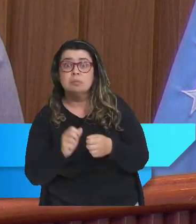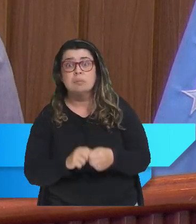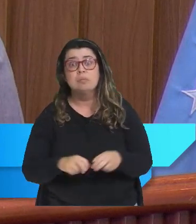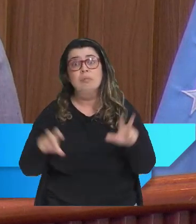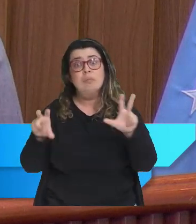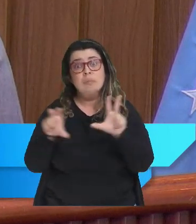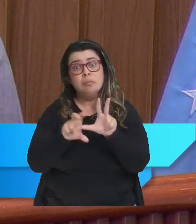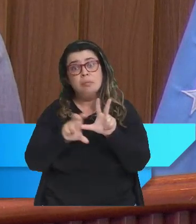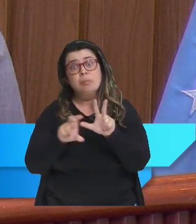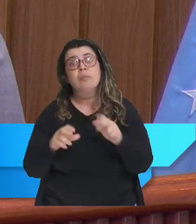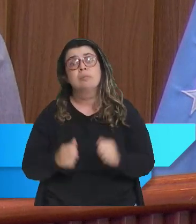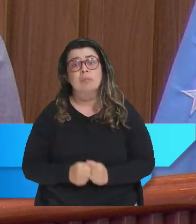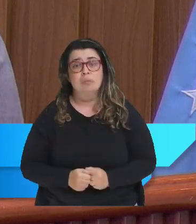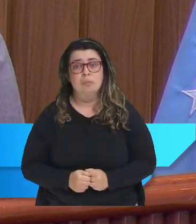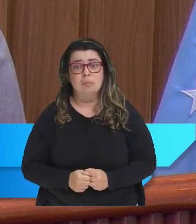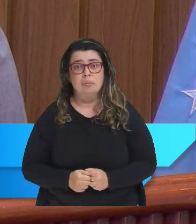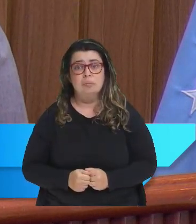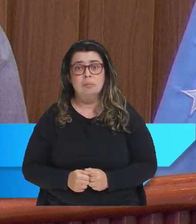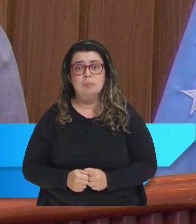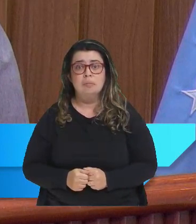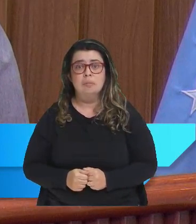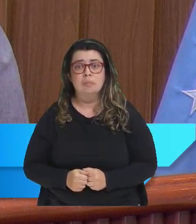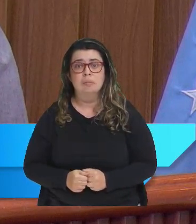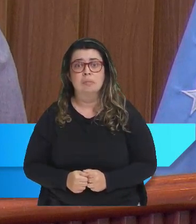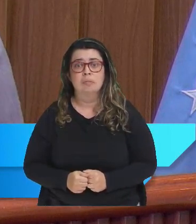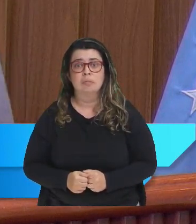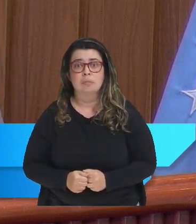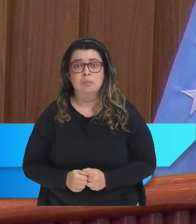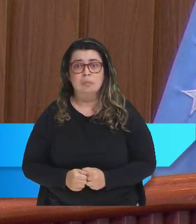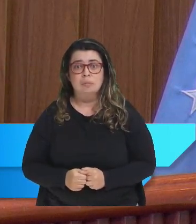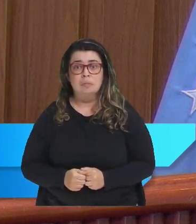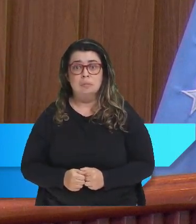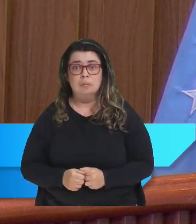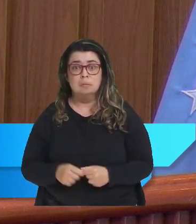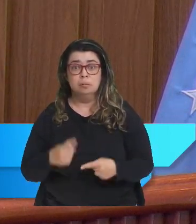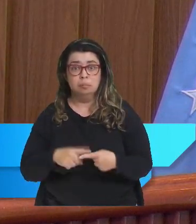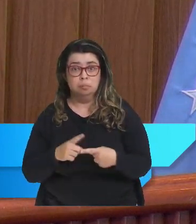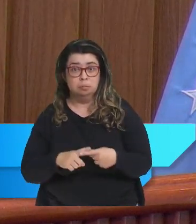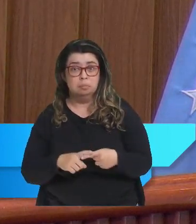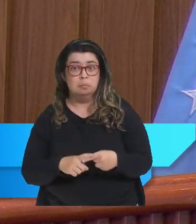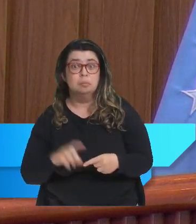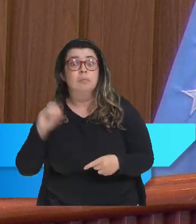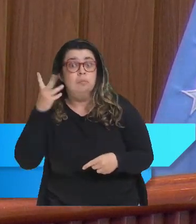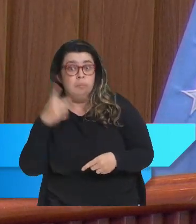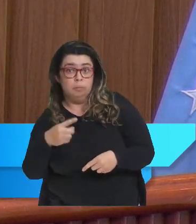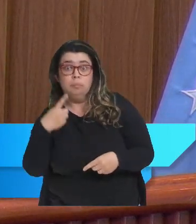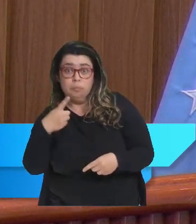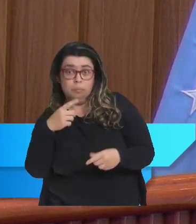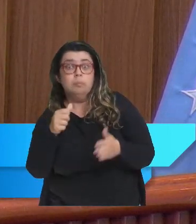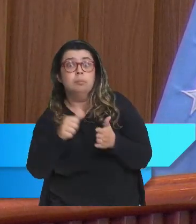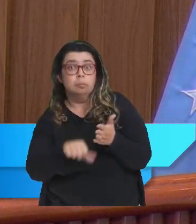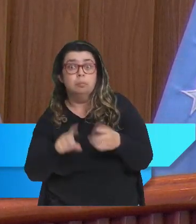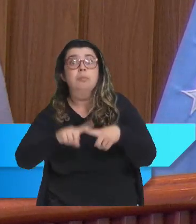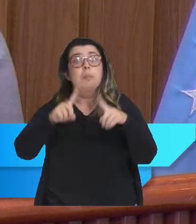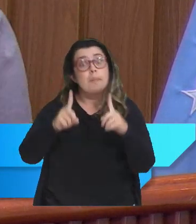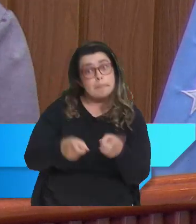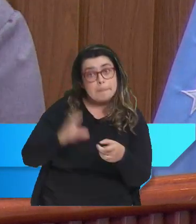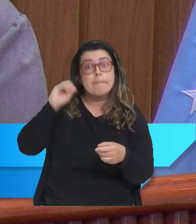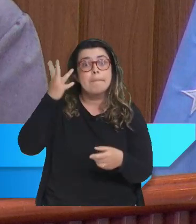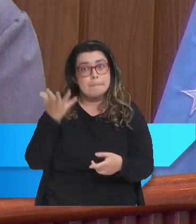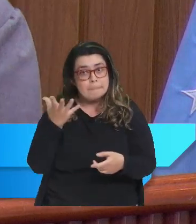está tomando, porque foi um caso esporádico, mas aconteceu um fato. Nós não